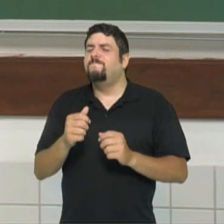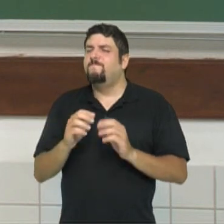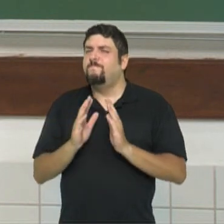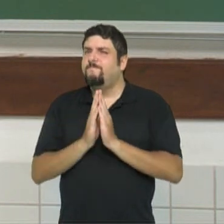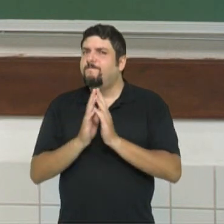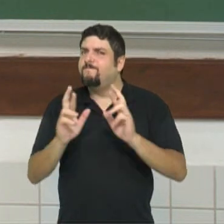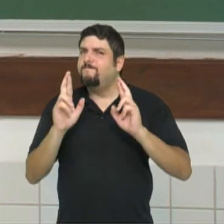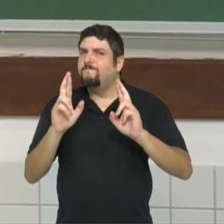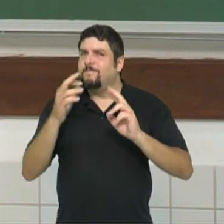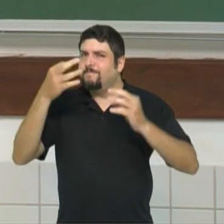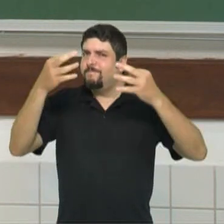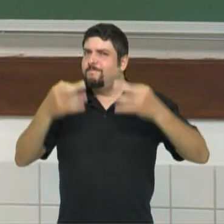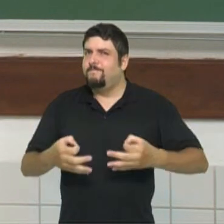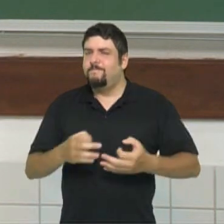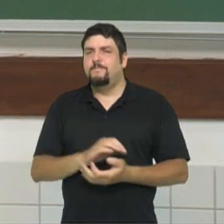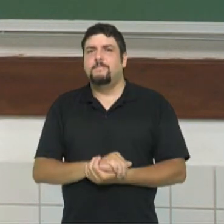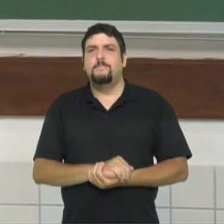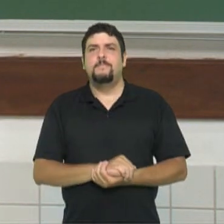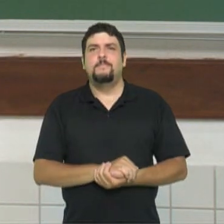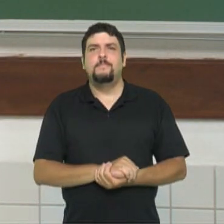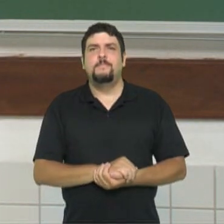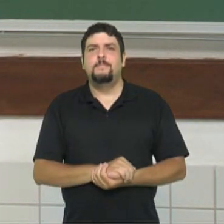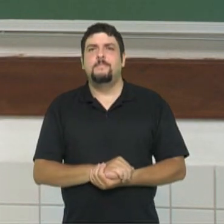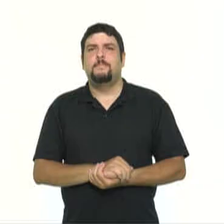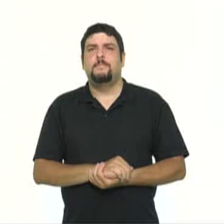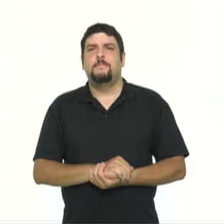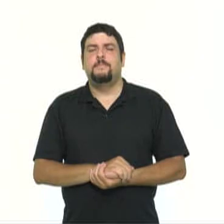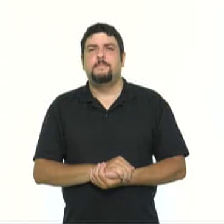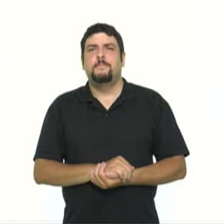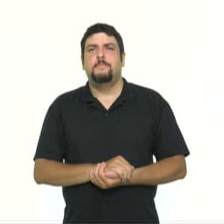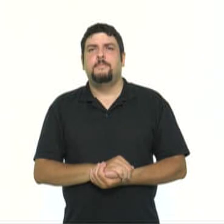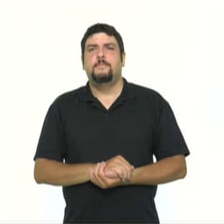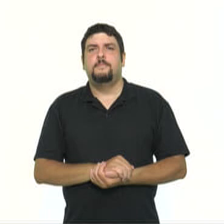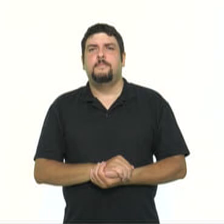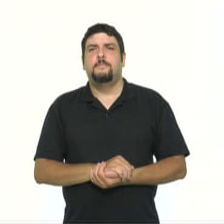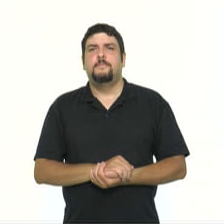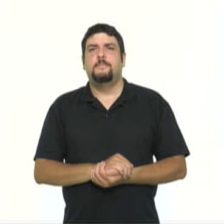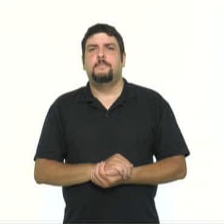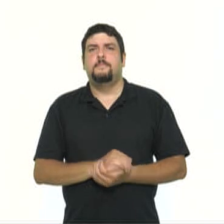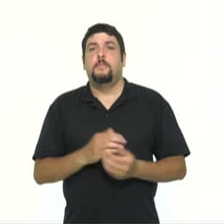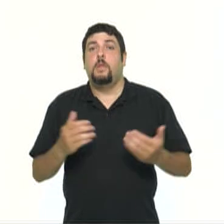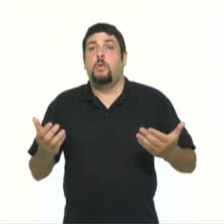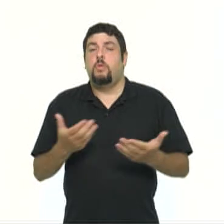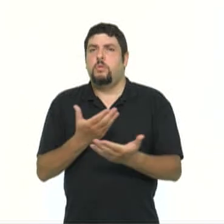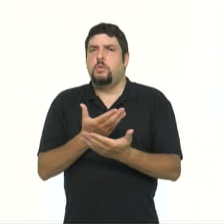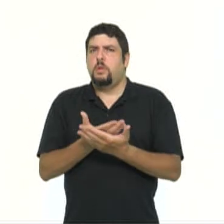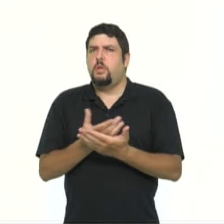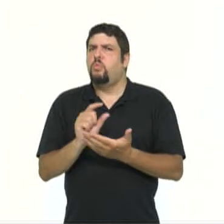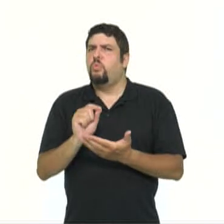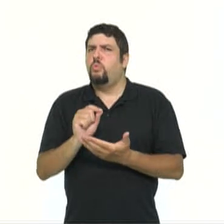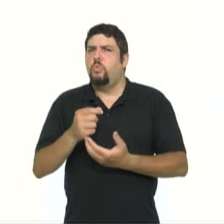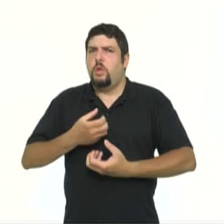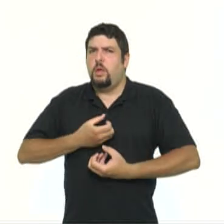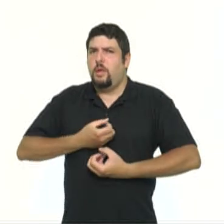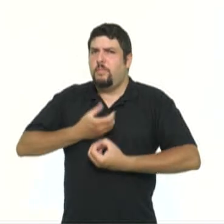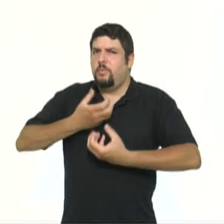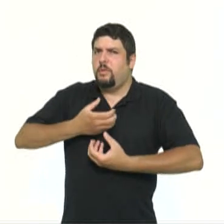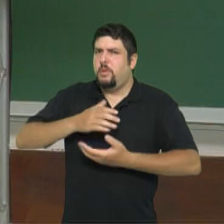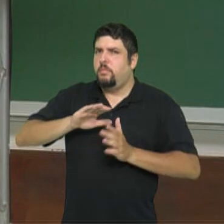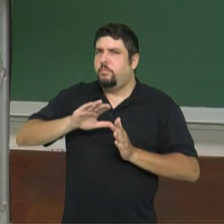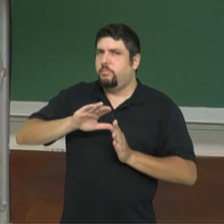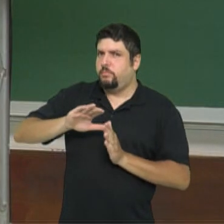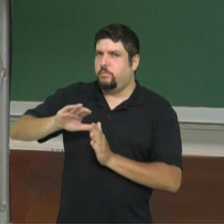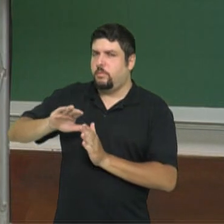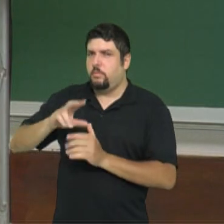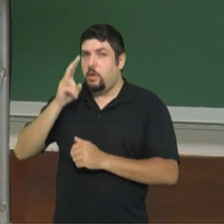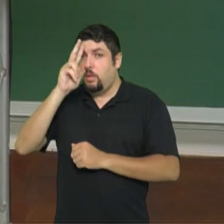com os nossos objetivos da aula de hoje? Olha lá então, hoje nós vamos sair um pouco da poesia, lembra que nós falamos já